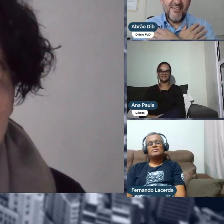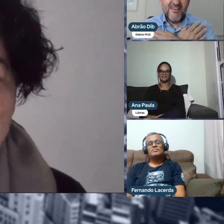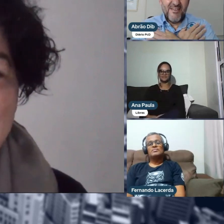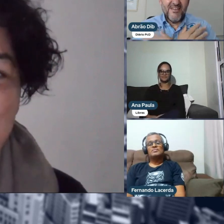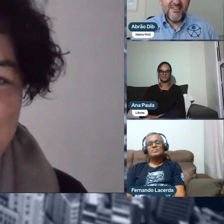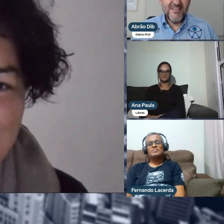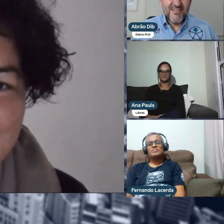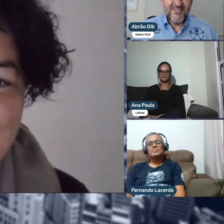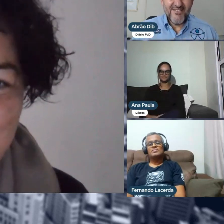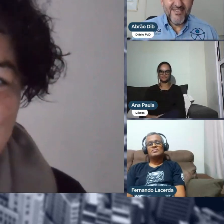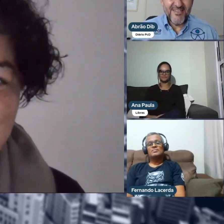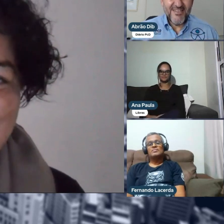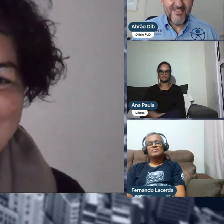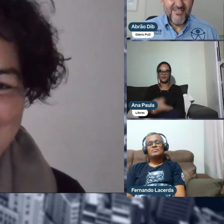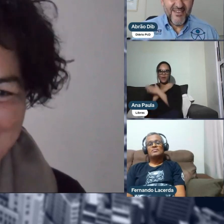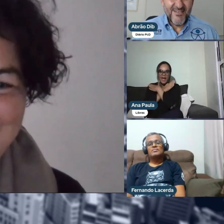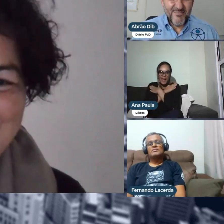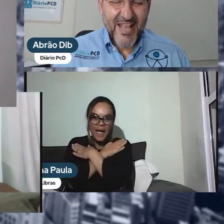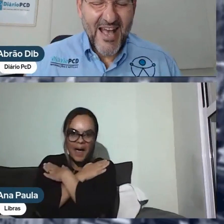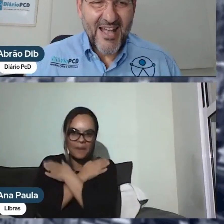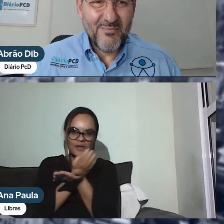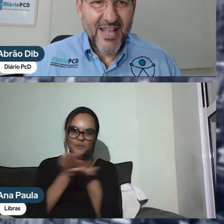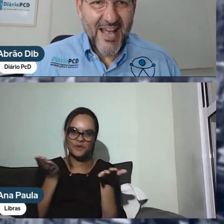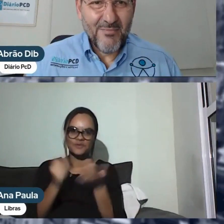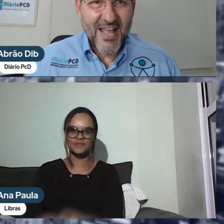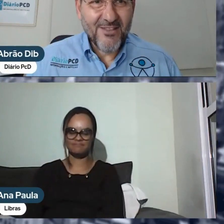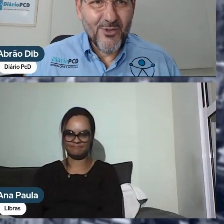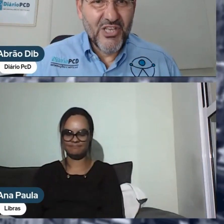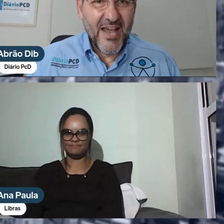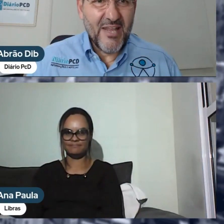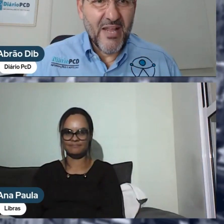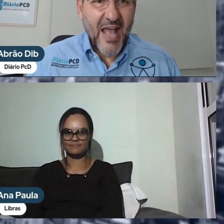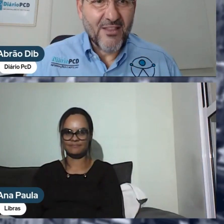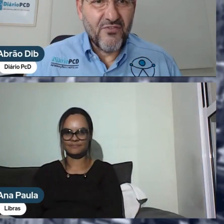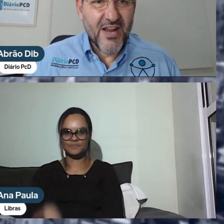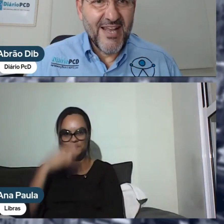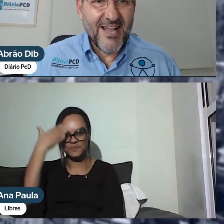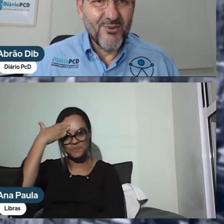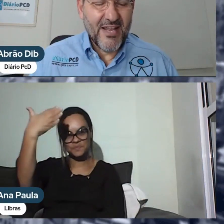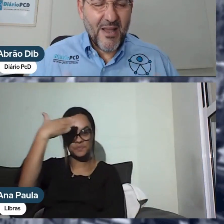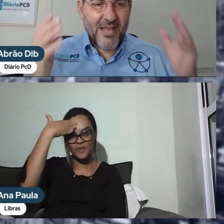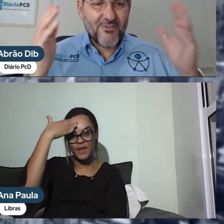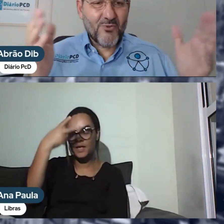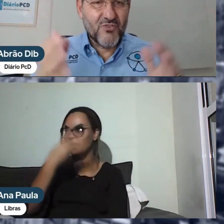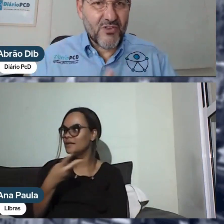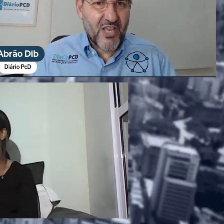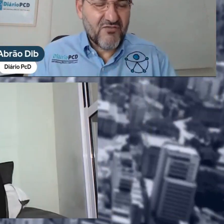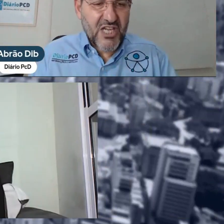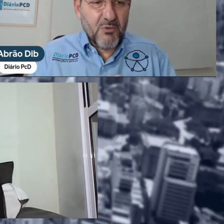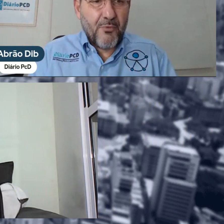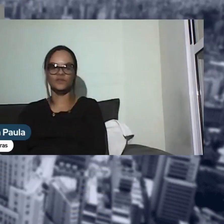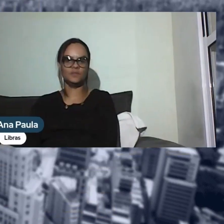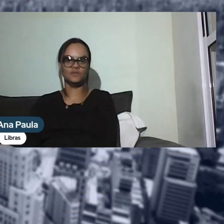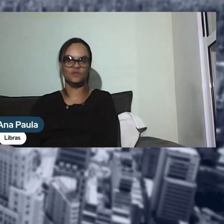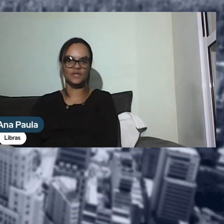nossas palavras também, tá? Grande abraço para vocês. Obrigado, obrigado, obrigado, Luciane, obrigado, Fernando, um grande abraço a todos vocês,